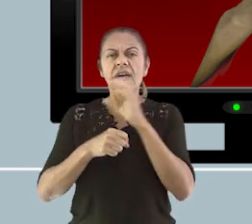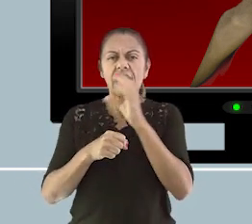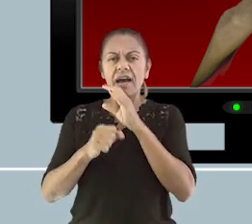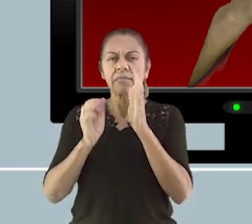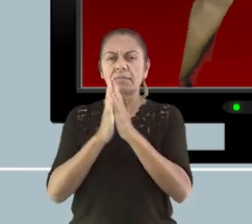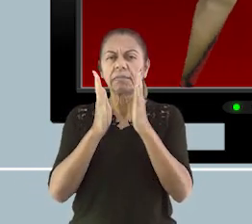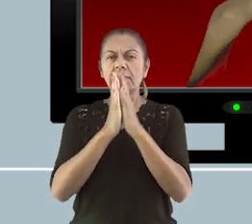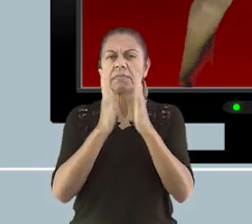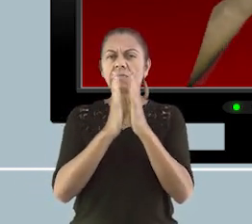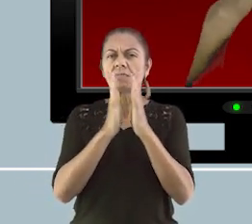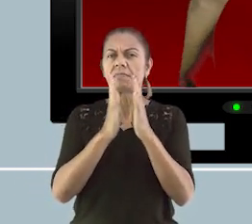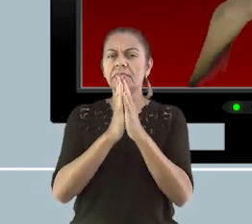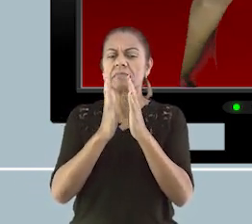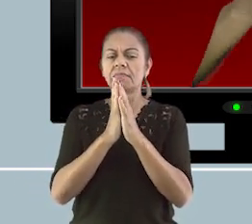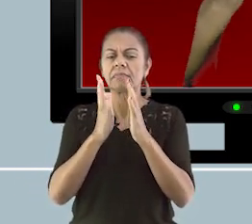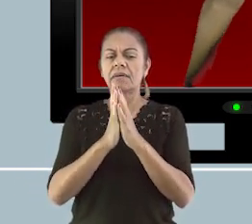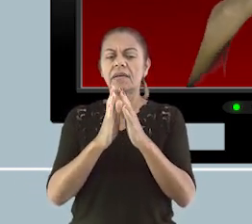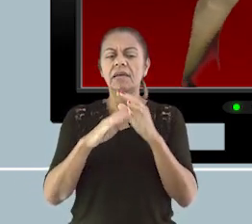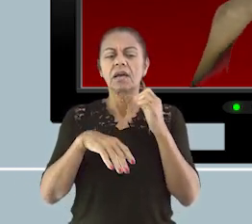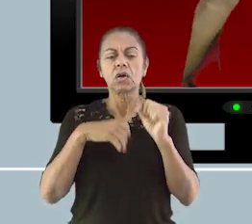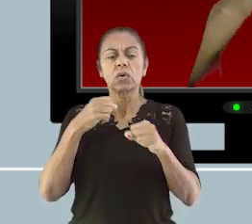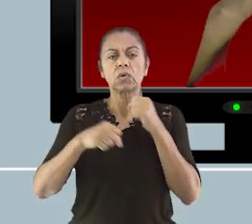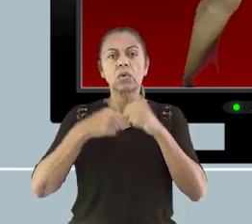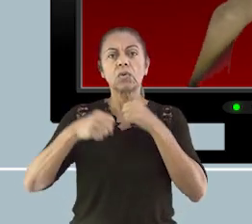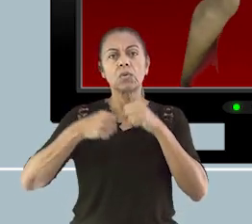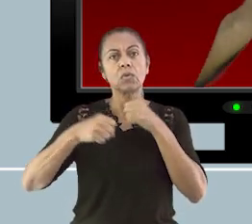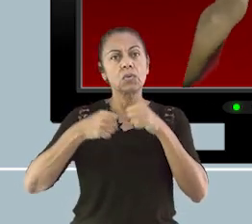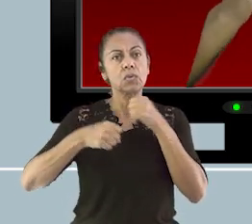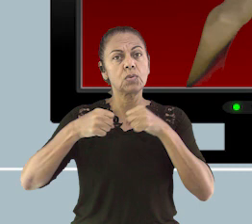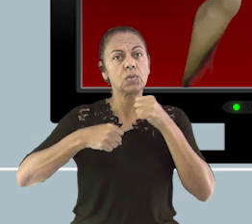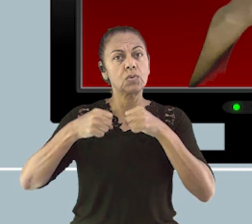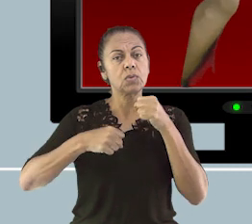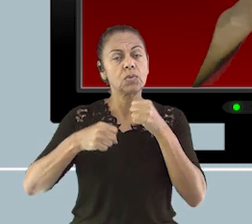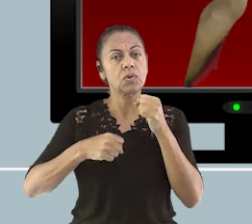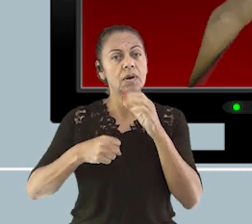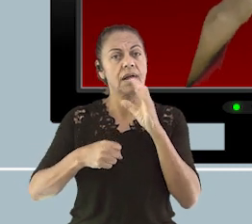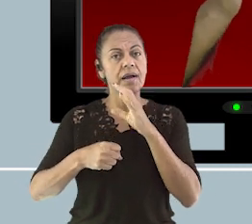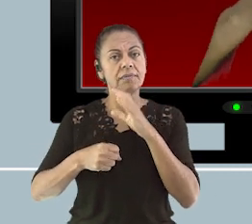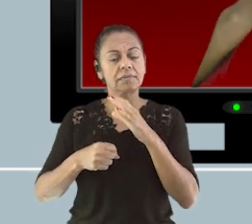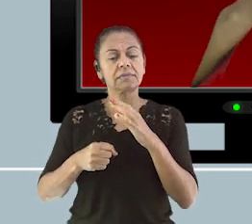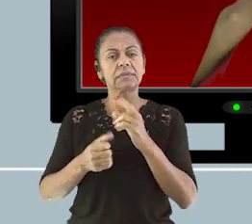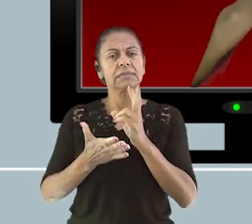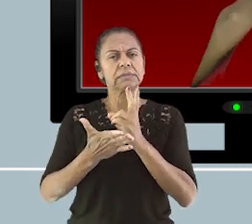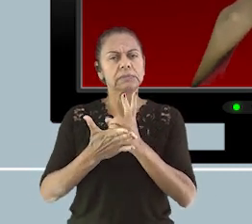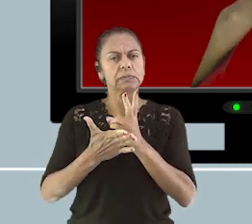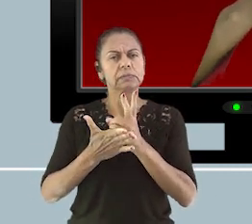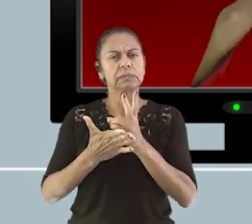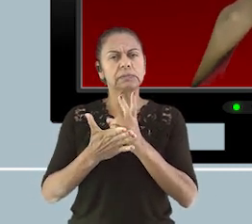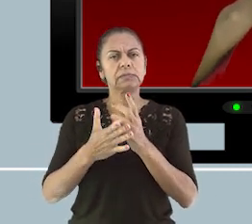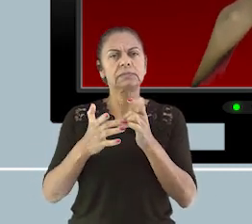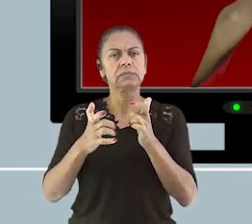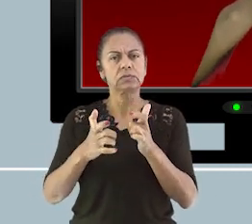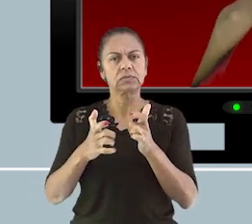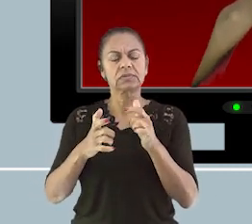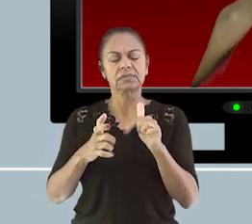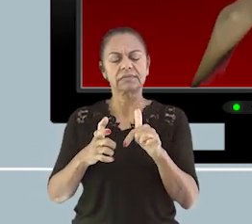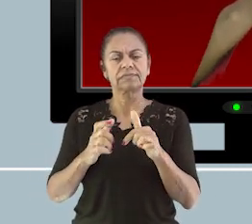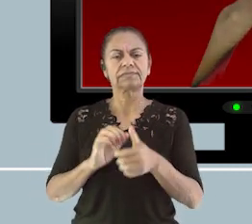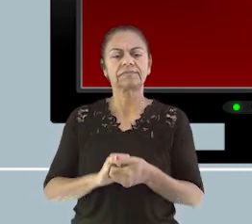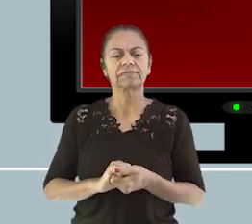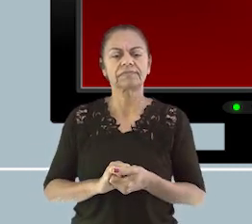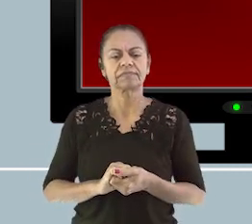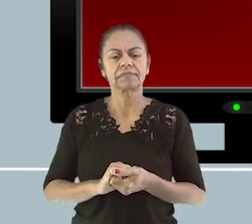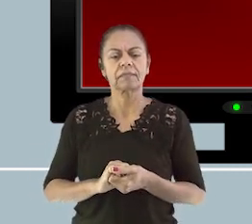bem rápido, nós iremos correr mais rápido, claro, sempre no mesmo